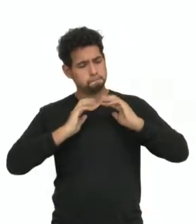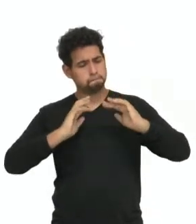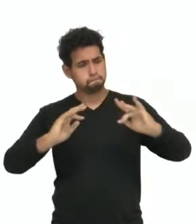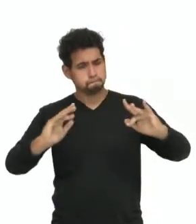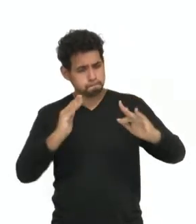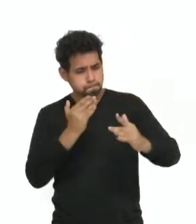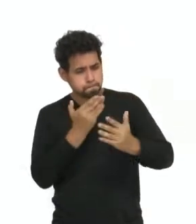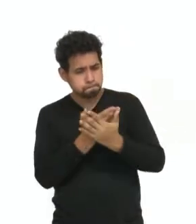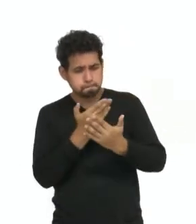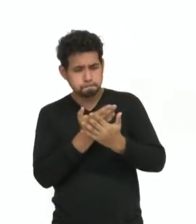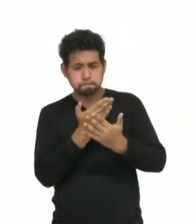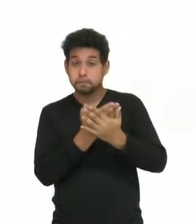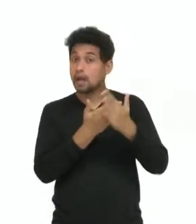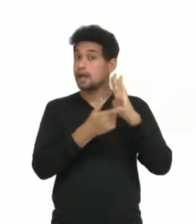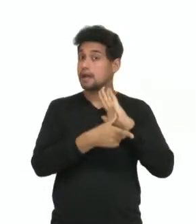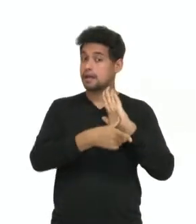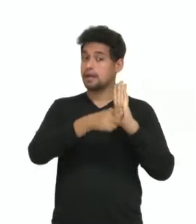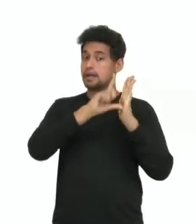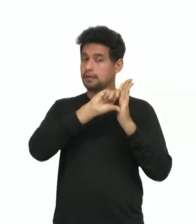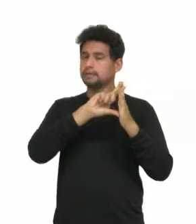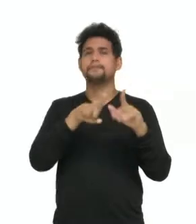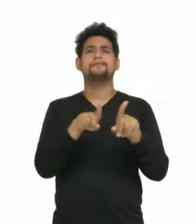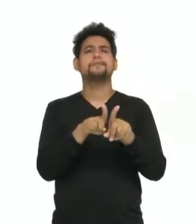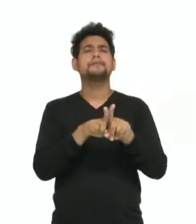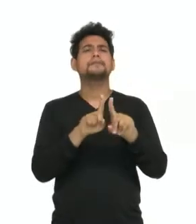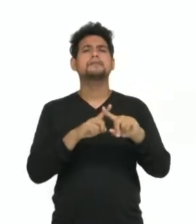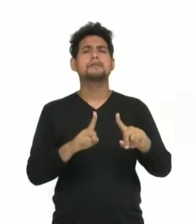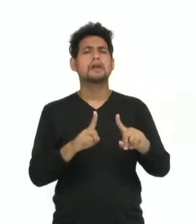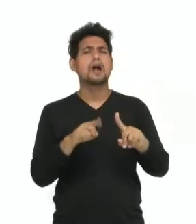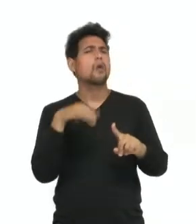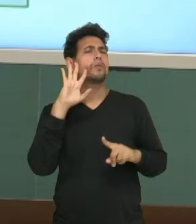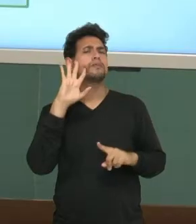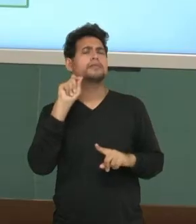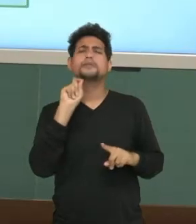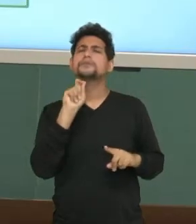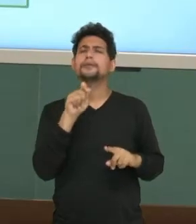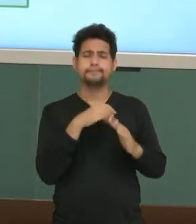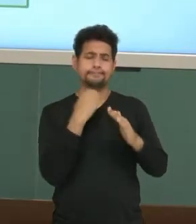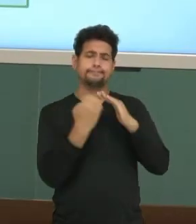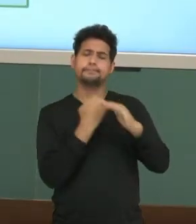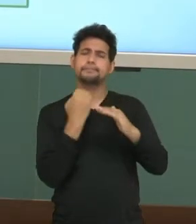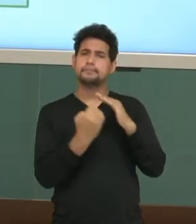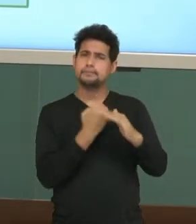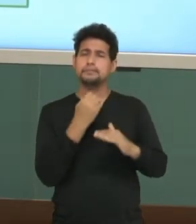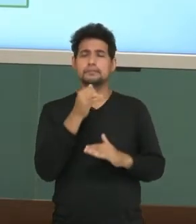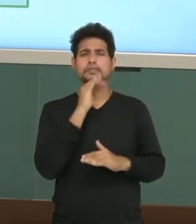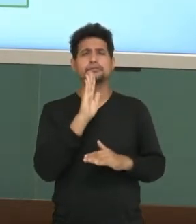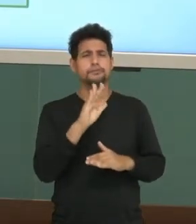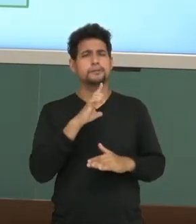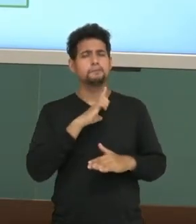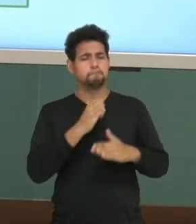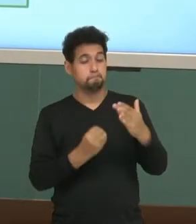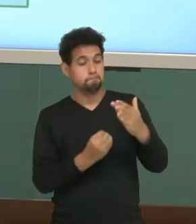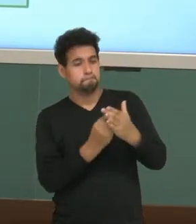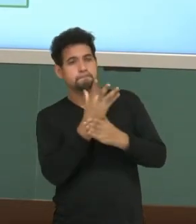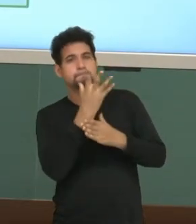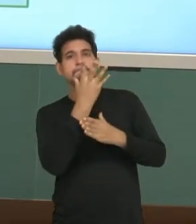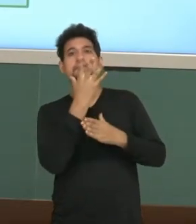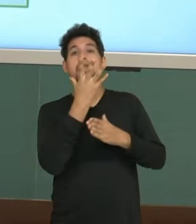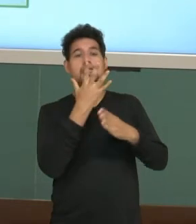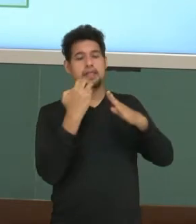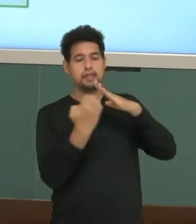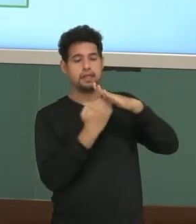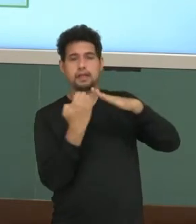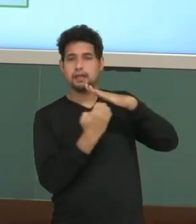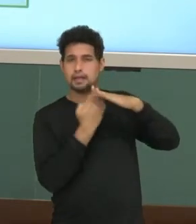estudos preliminares. E atualmente o que acontece com a Petrobras? Por mais que ela tenha sido criada para ser uma